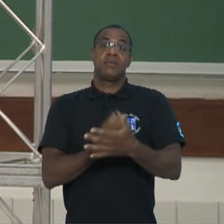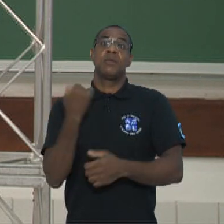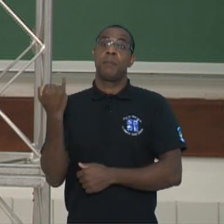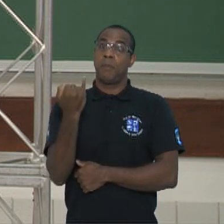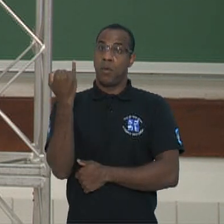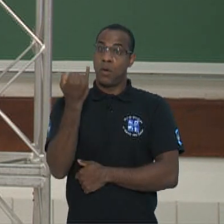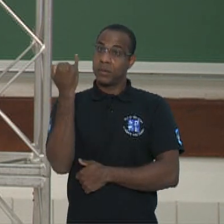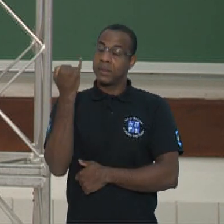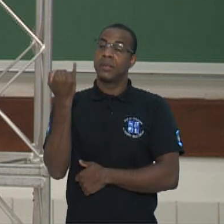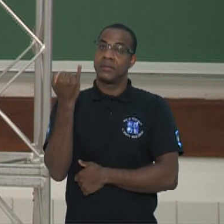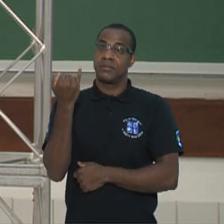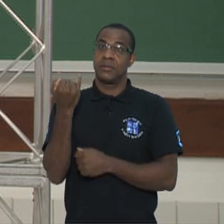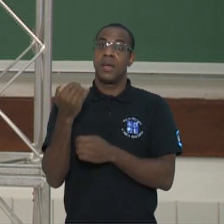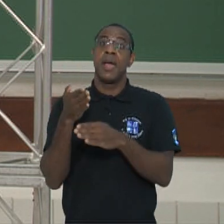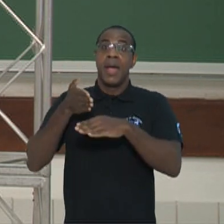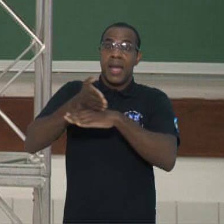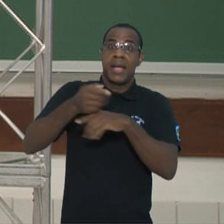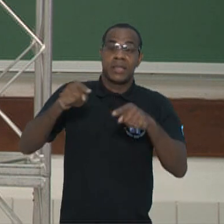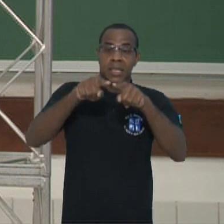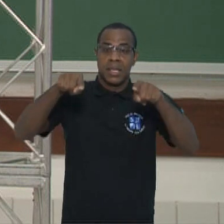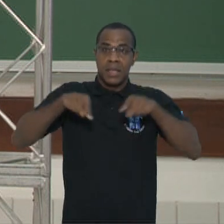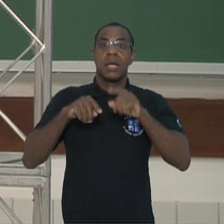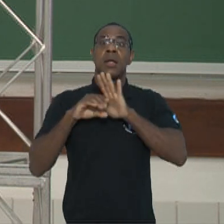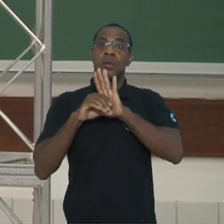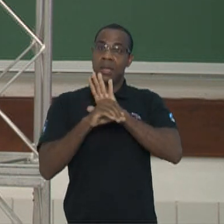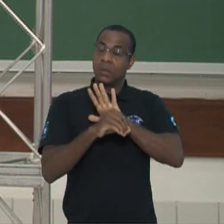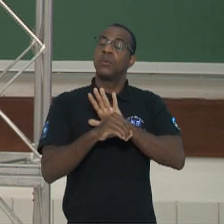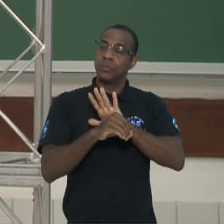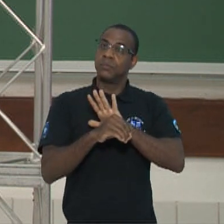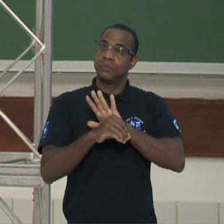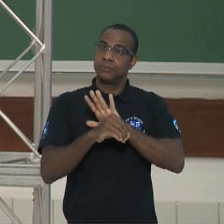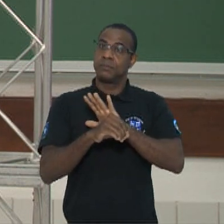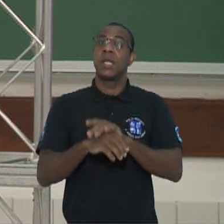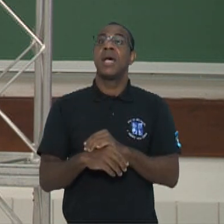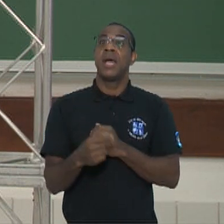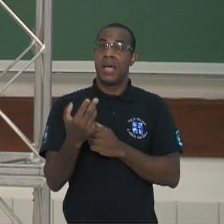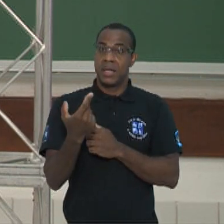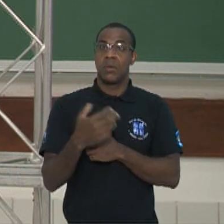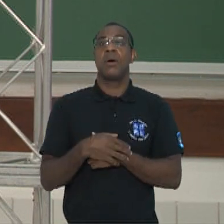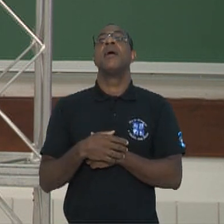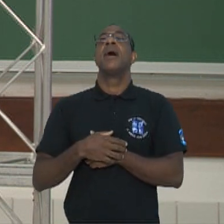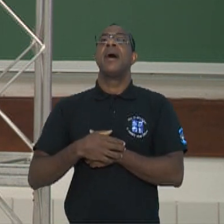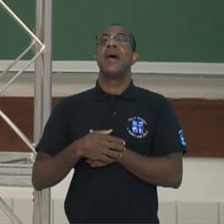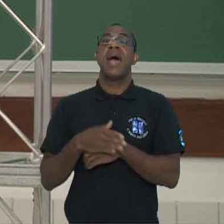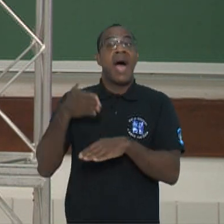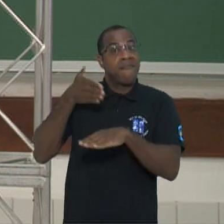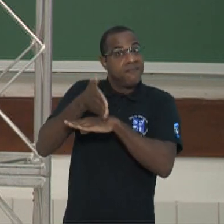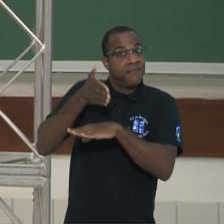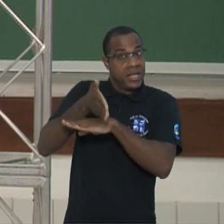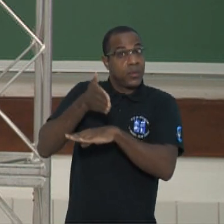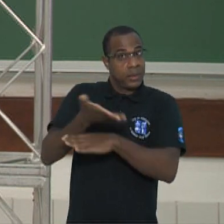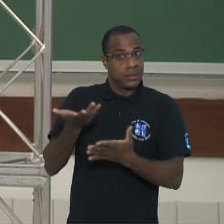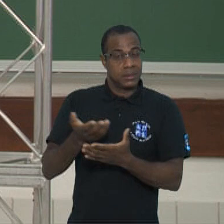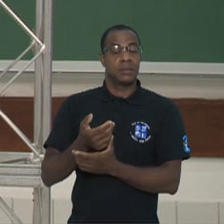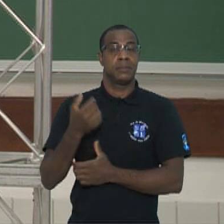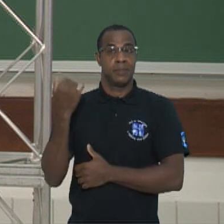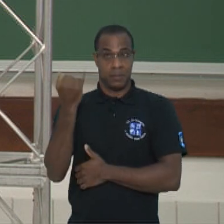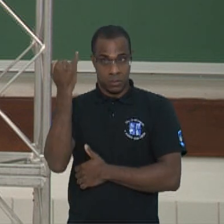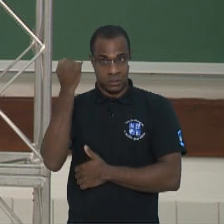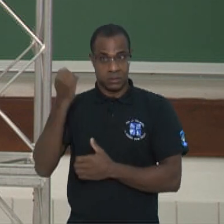e coloquem a presença de vocês. Isso é como se vocês estivessem respondendo a chamada, então é a frequência de vocês lá, tá?